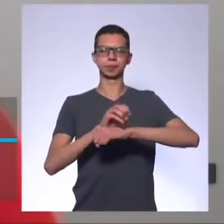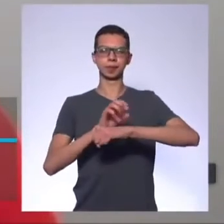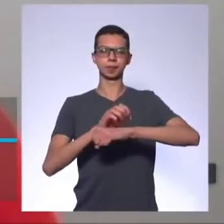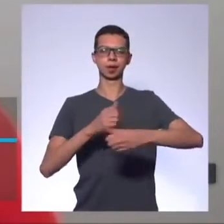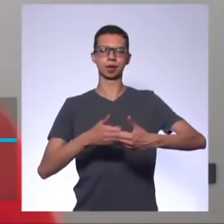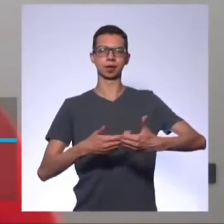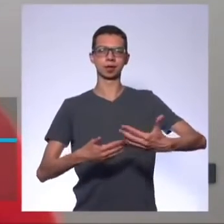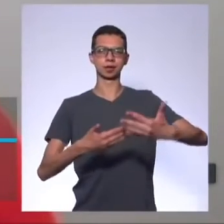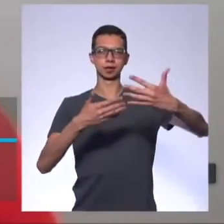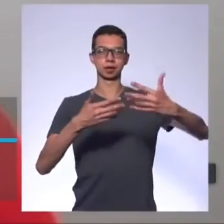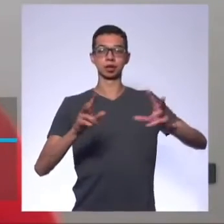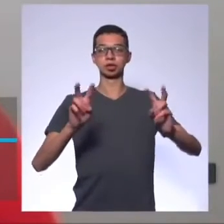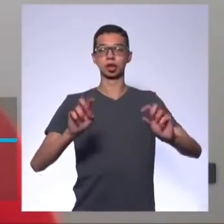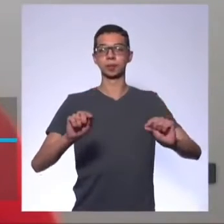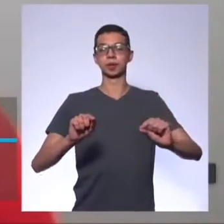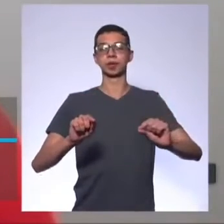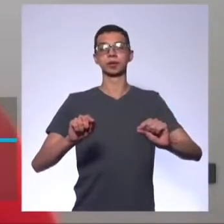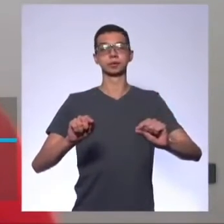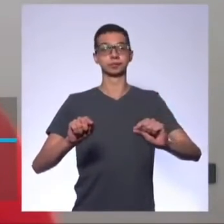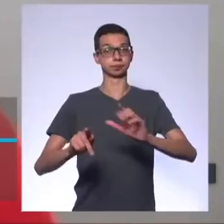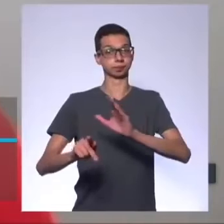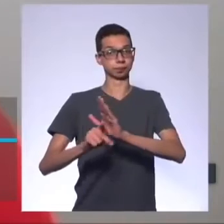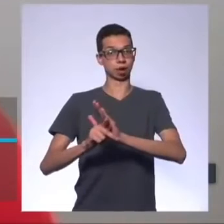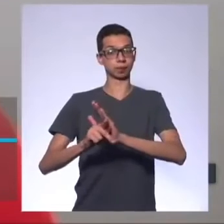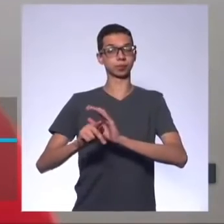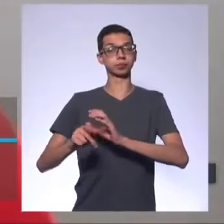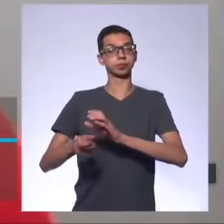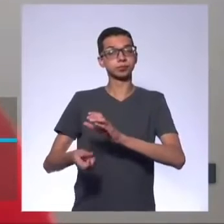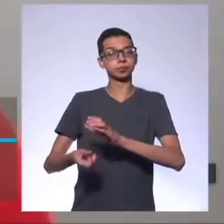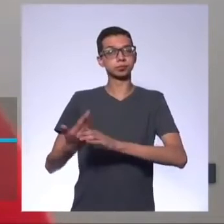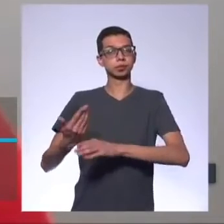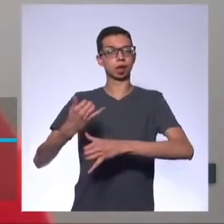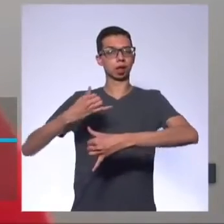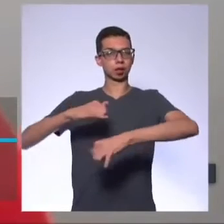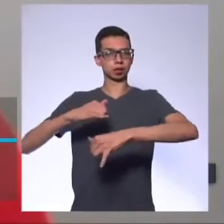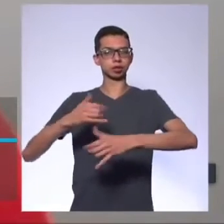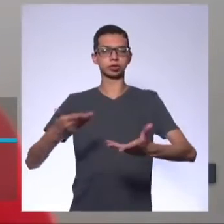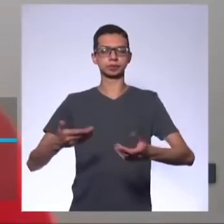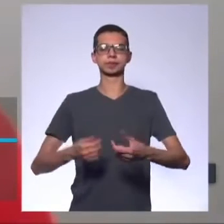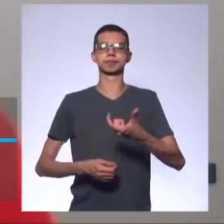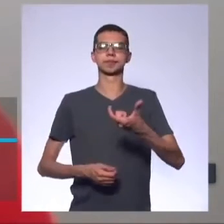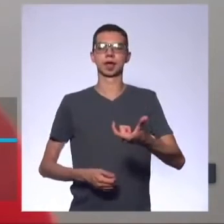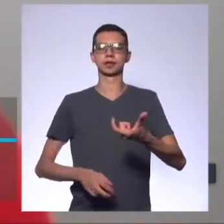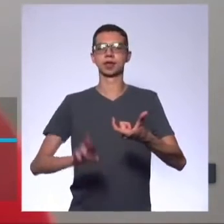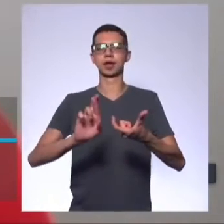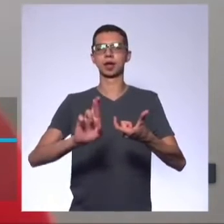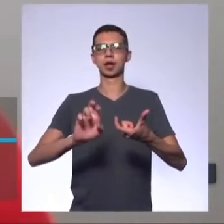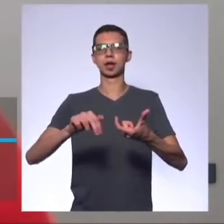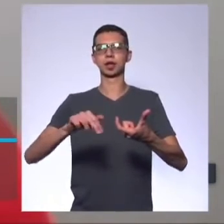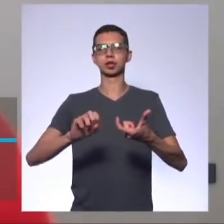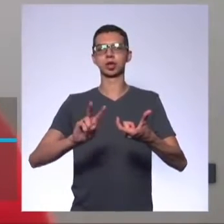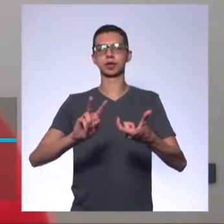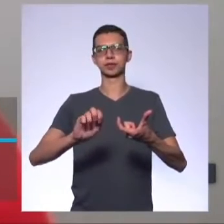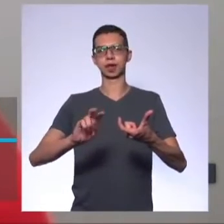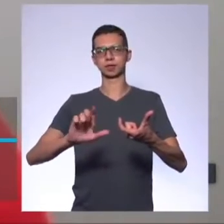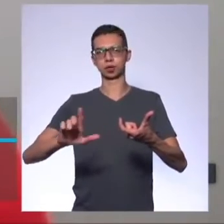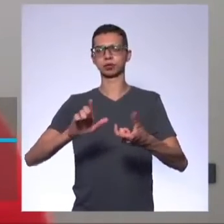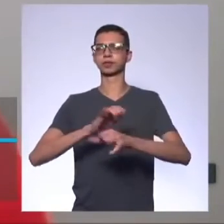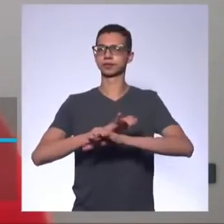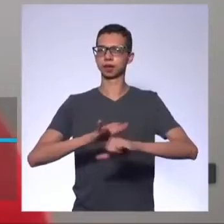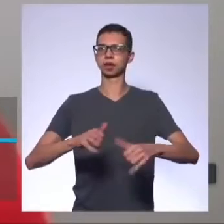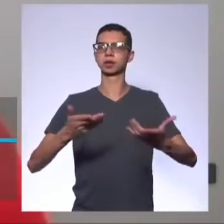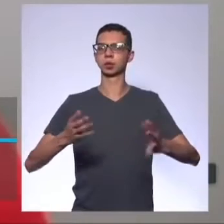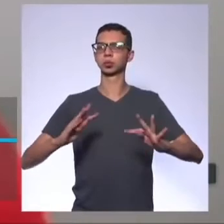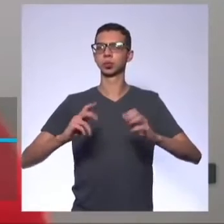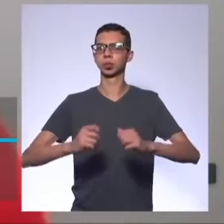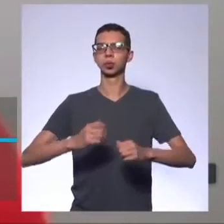a essa questão de fontes de energia. Então, a palavra-chave que apareceu bastante foi renovável. Então, o pessoal está ligadinho aí na questão das